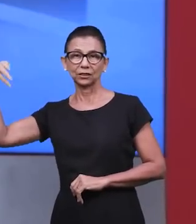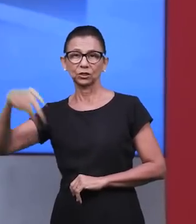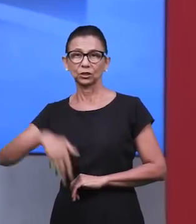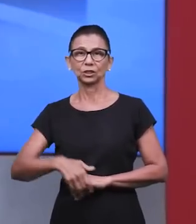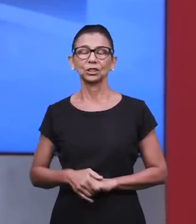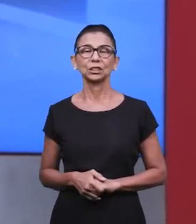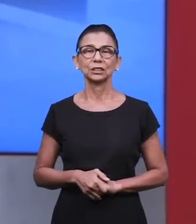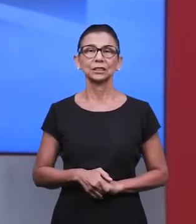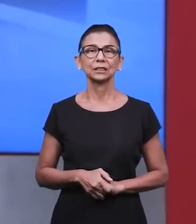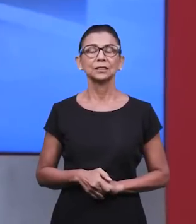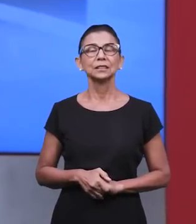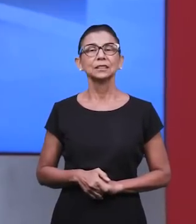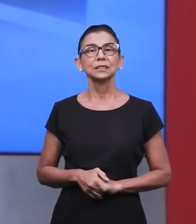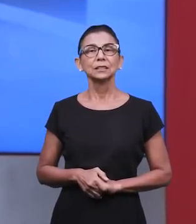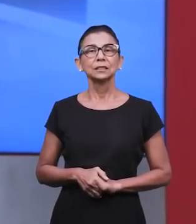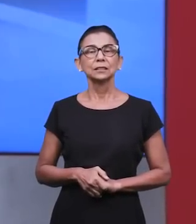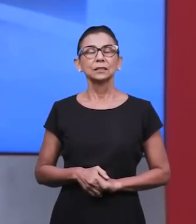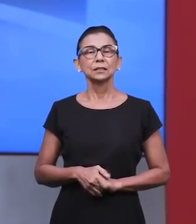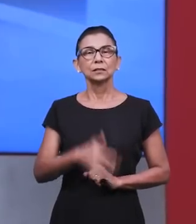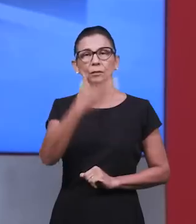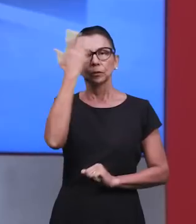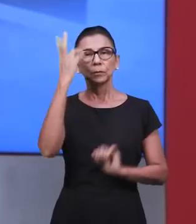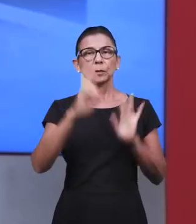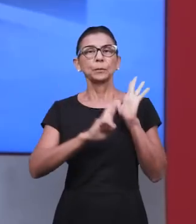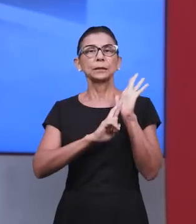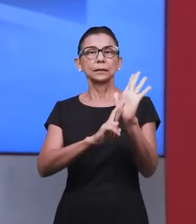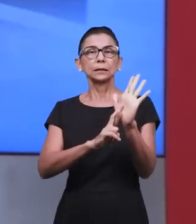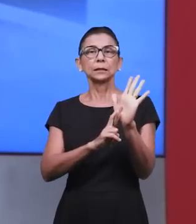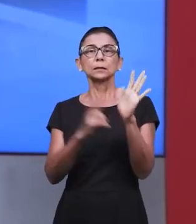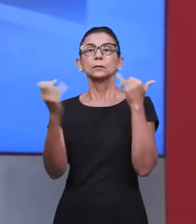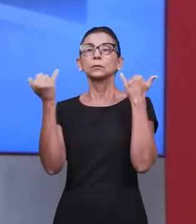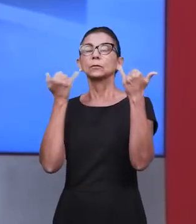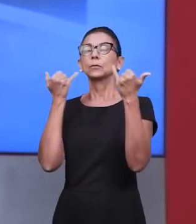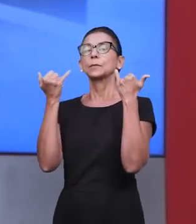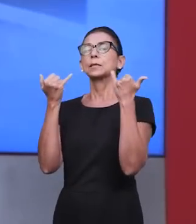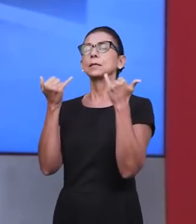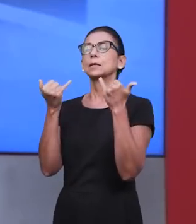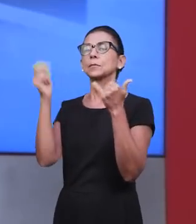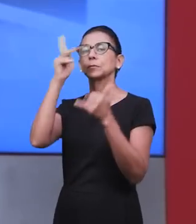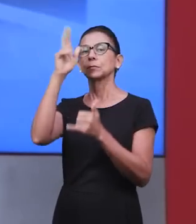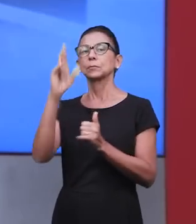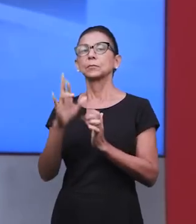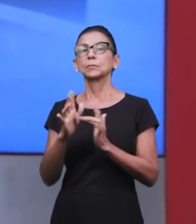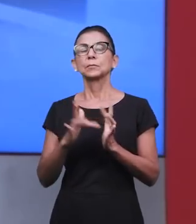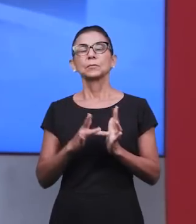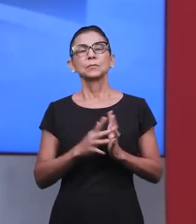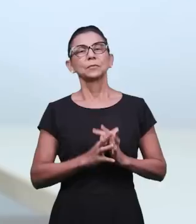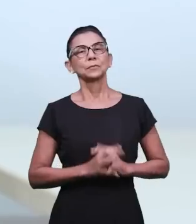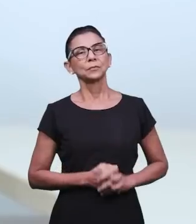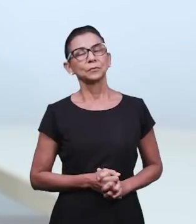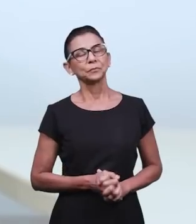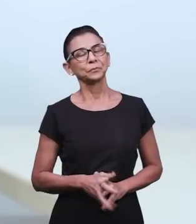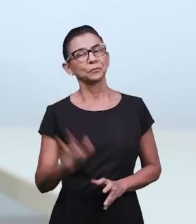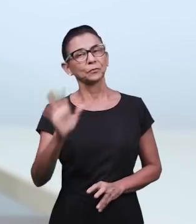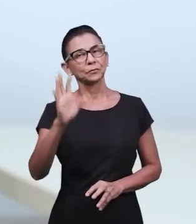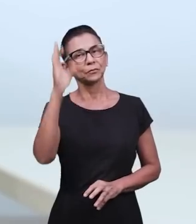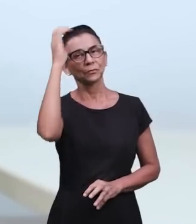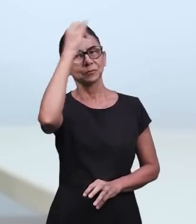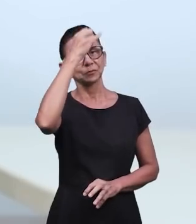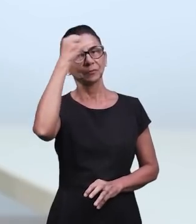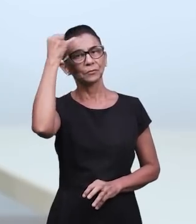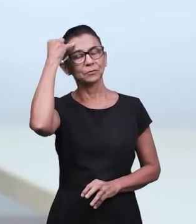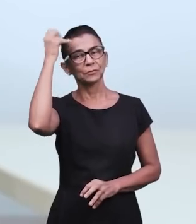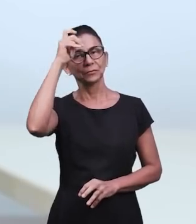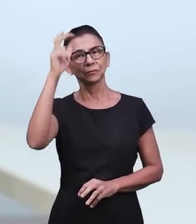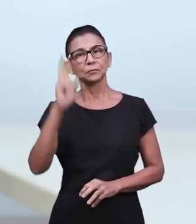Nordeste. Nosso irmão Warner Filho trazendo mais informações dentro aqui do programa Maranhão News. Pai do Senhor, Warner. Olá, irmão Jorge,